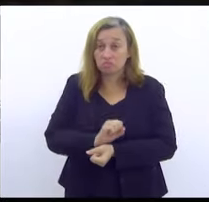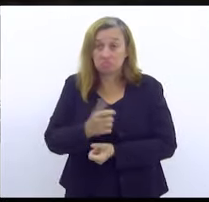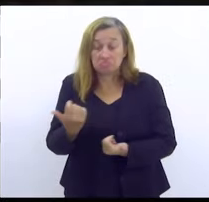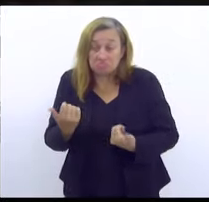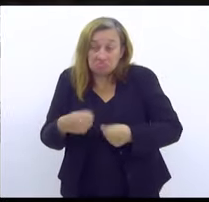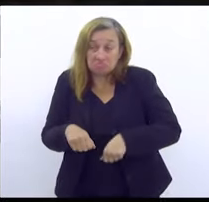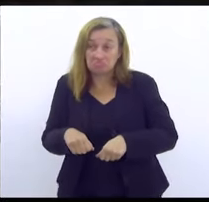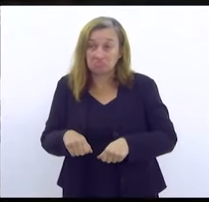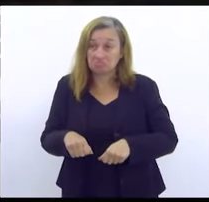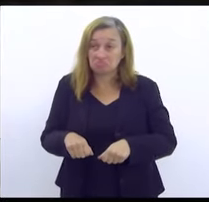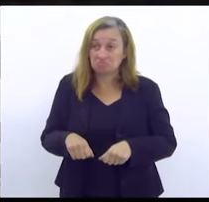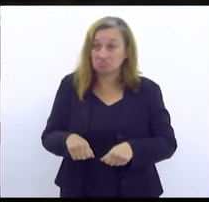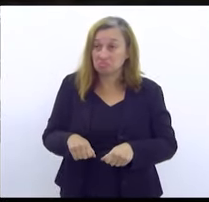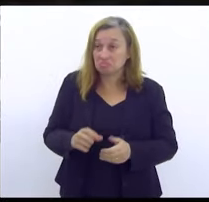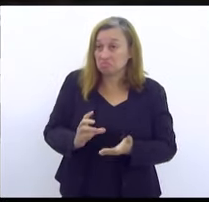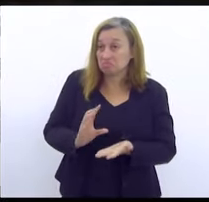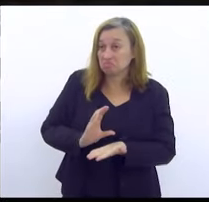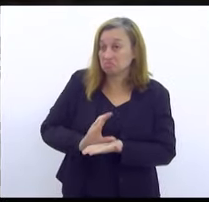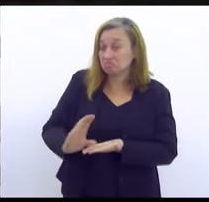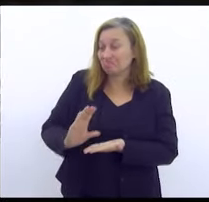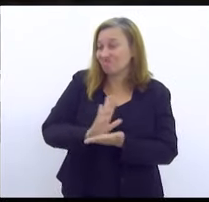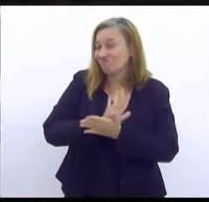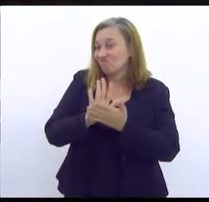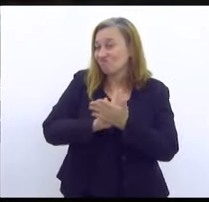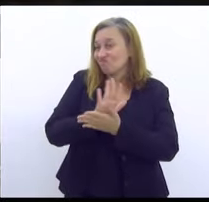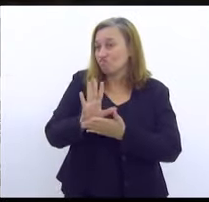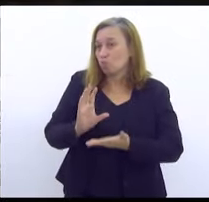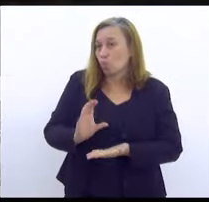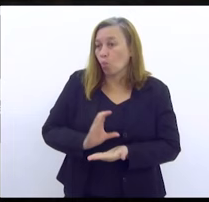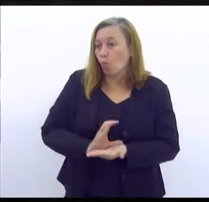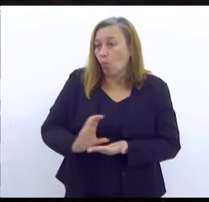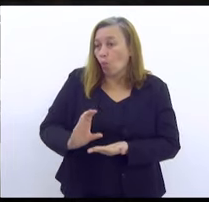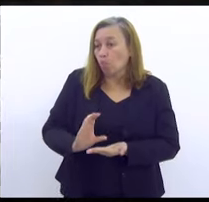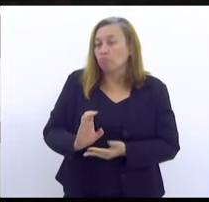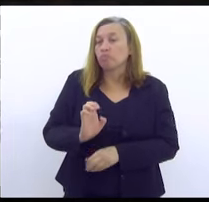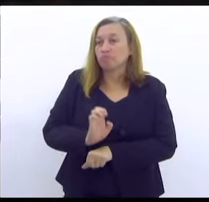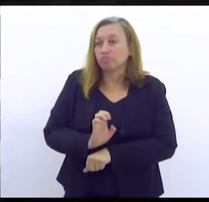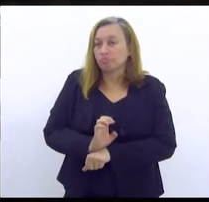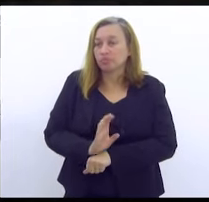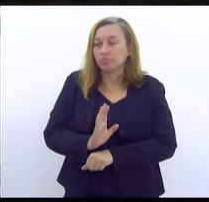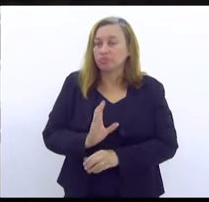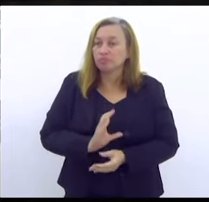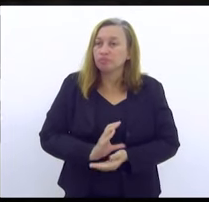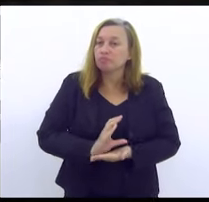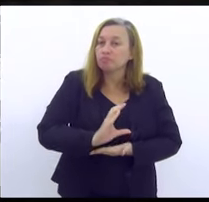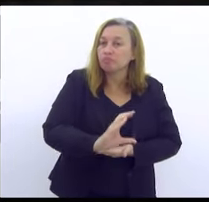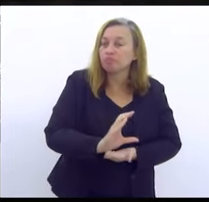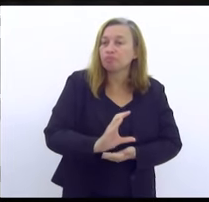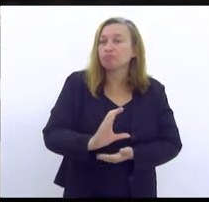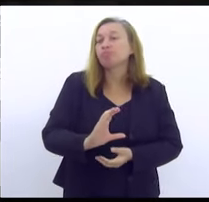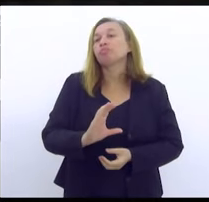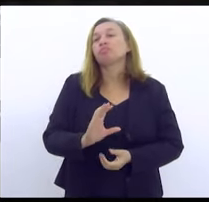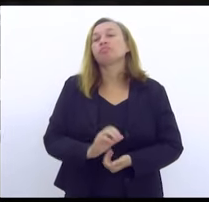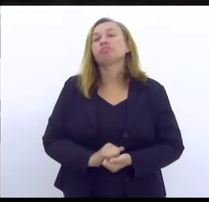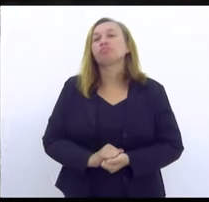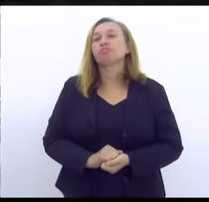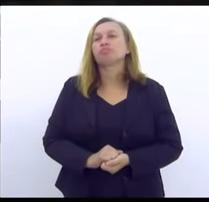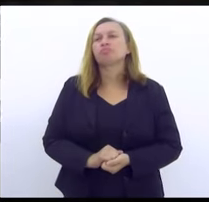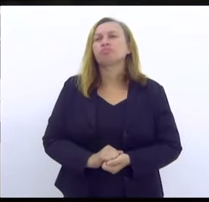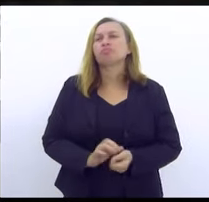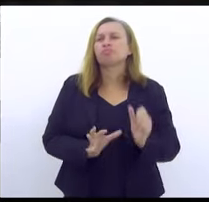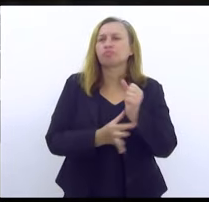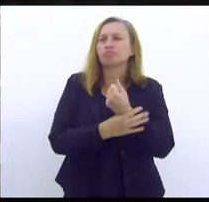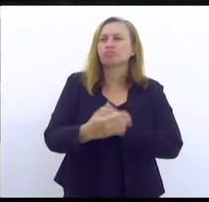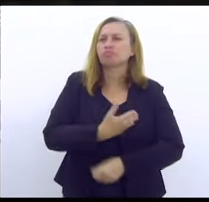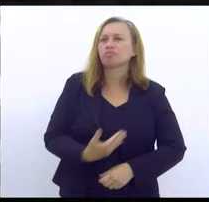precise de mais dotação orçamentária, já que o maior orçamento do estado é para a segurança pública, que dê e